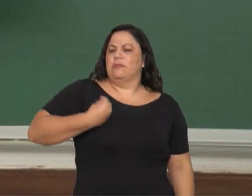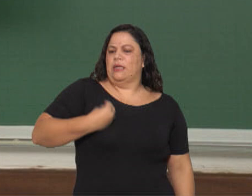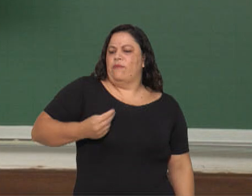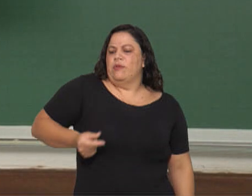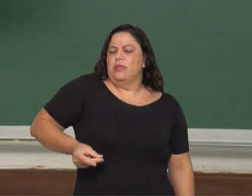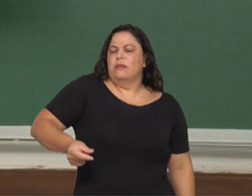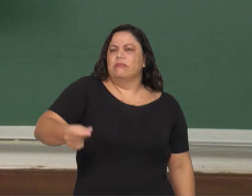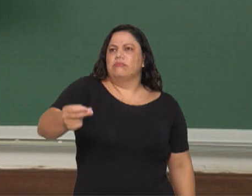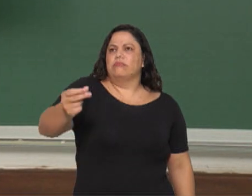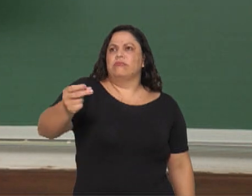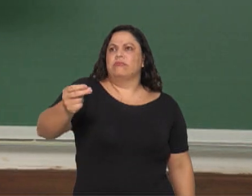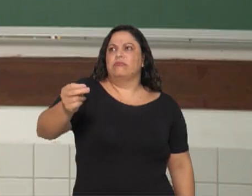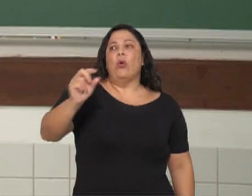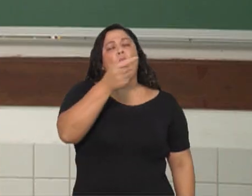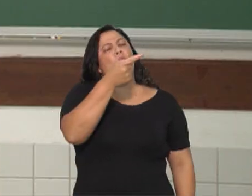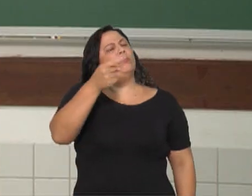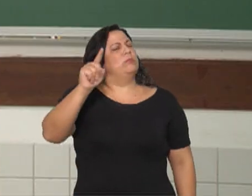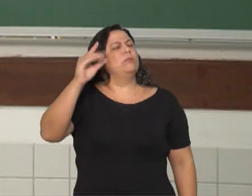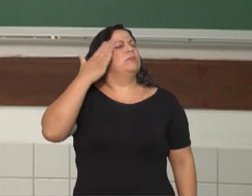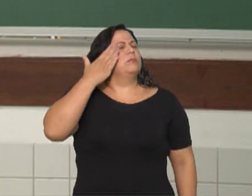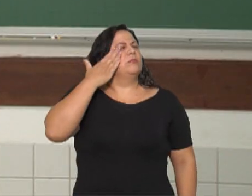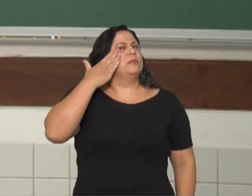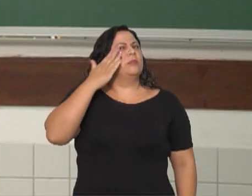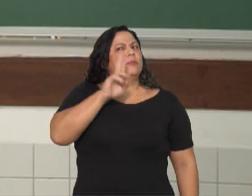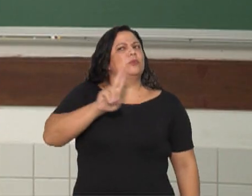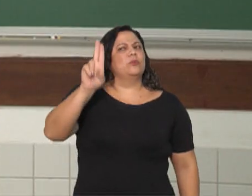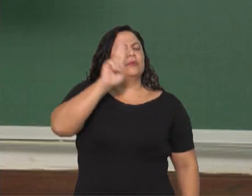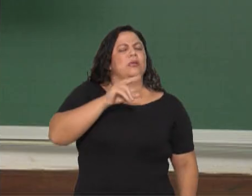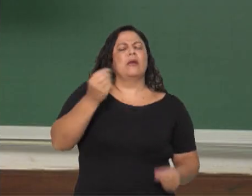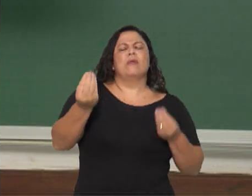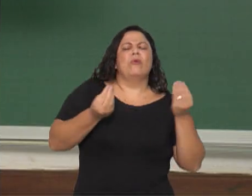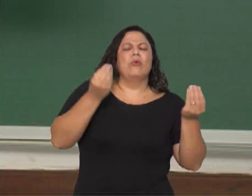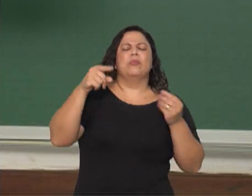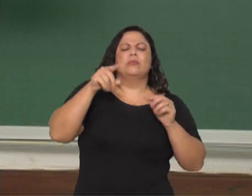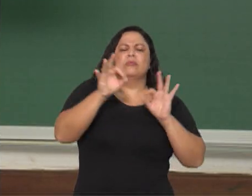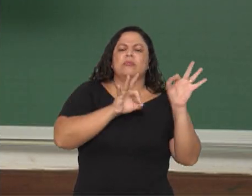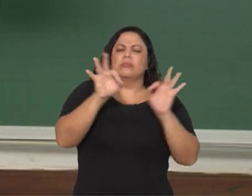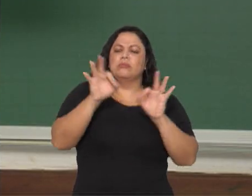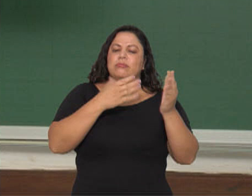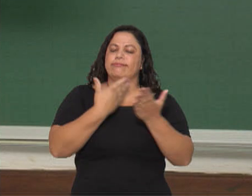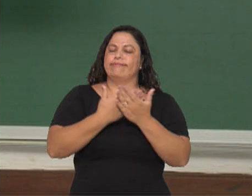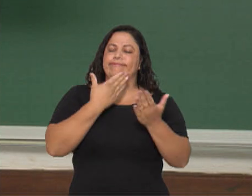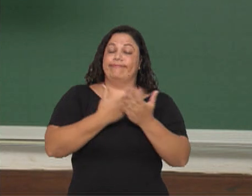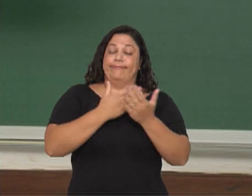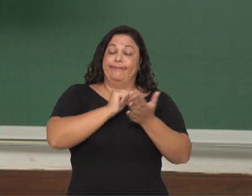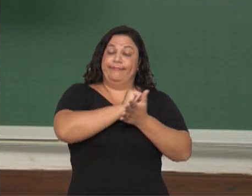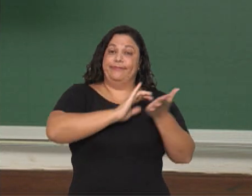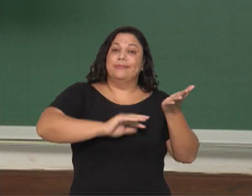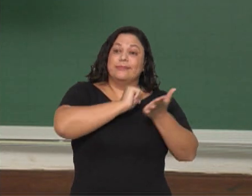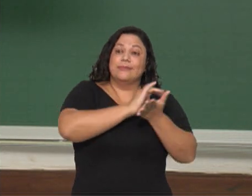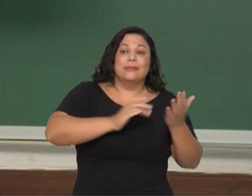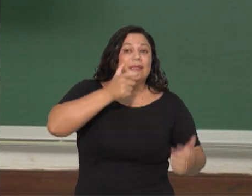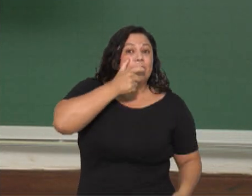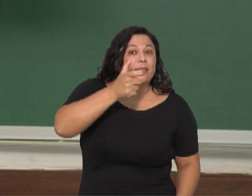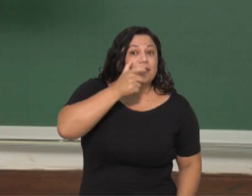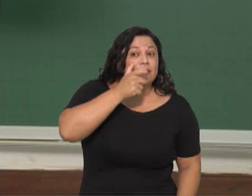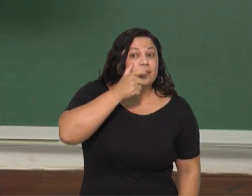utilizar o tempo devidamente? Você, como é que você está se organizando com o seu tempo de estudo, para fazer atividade, para assistir às